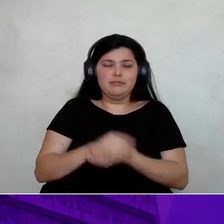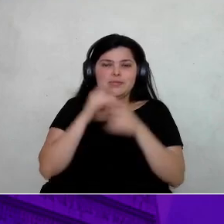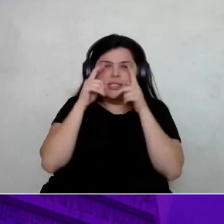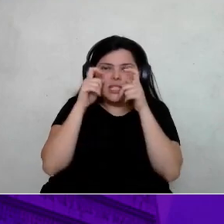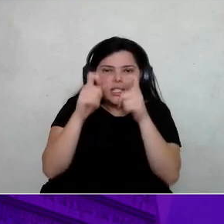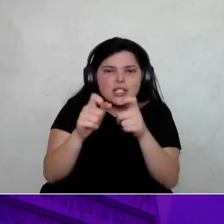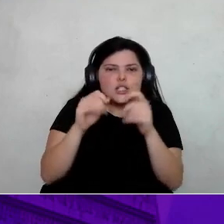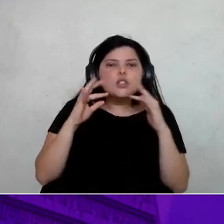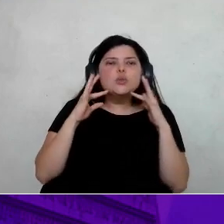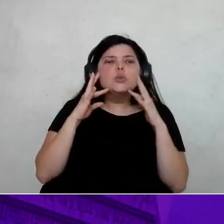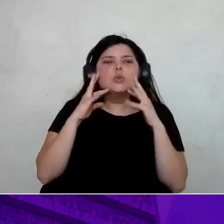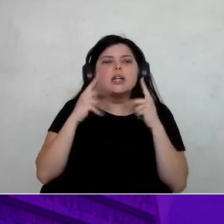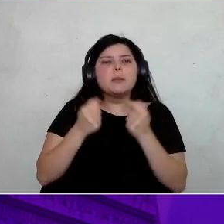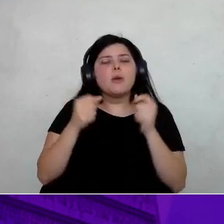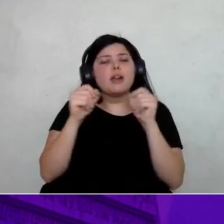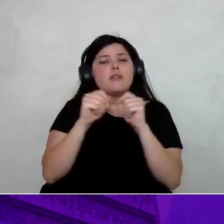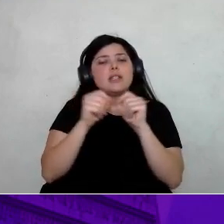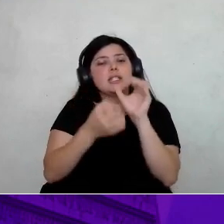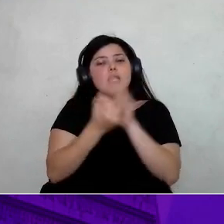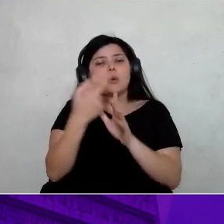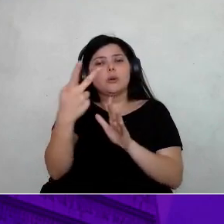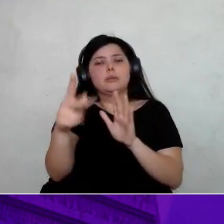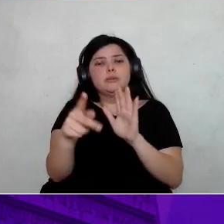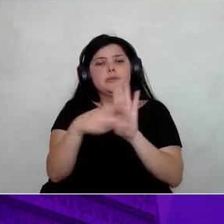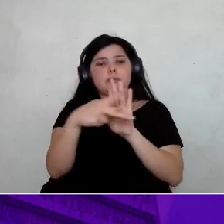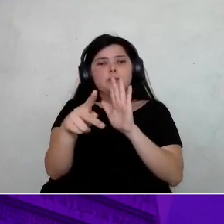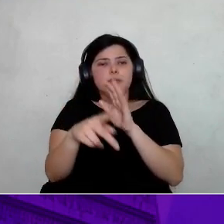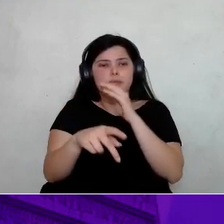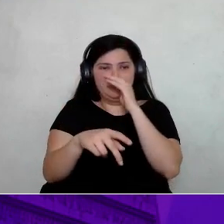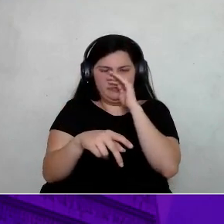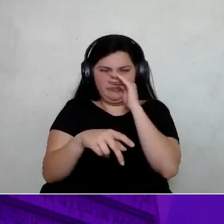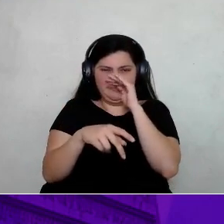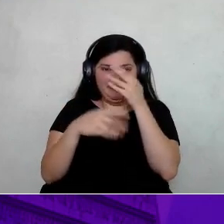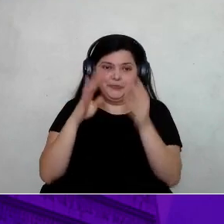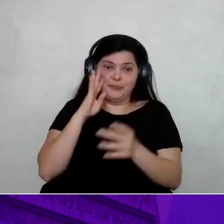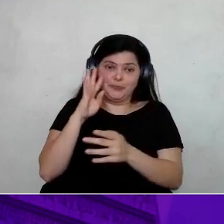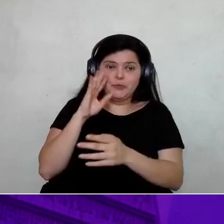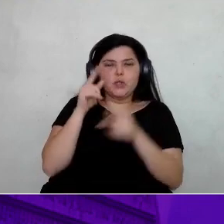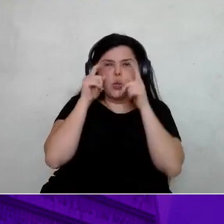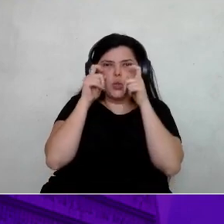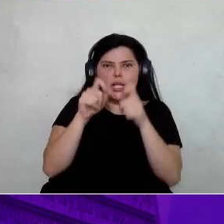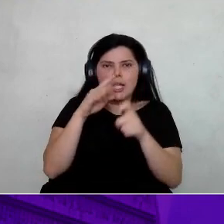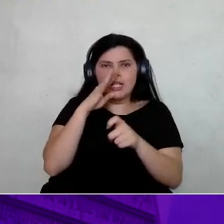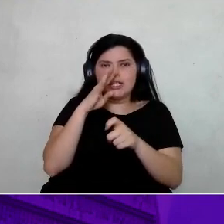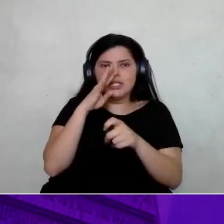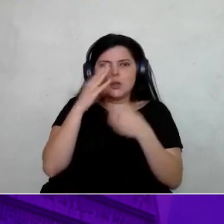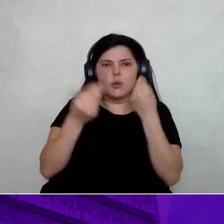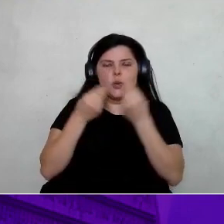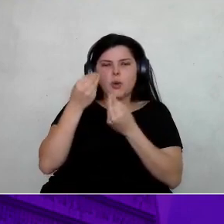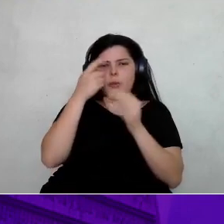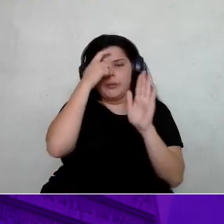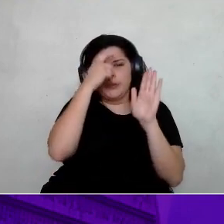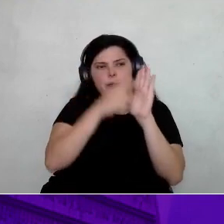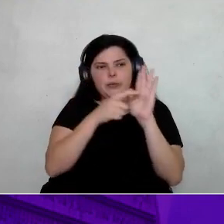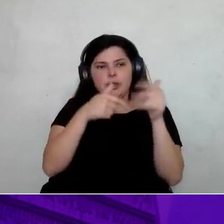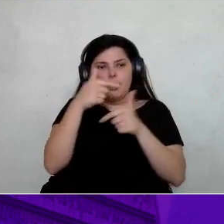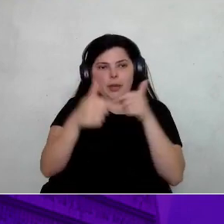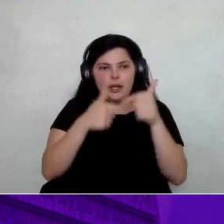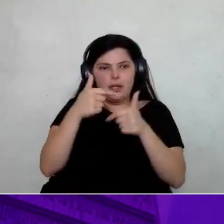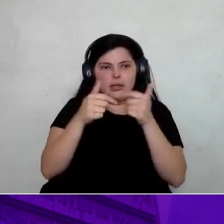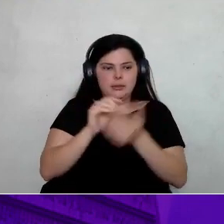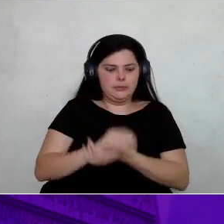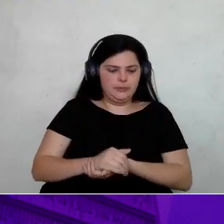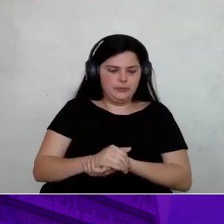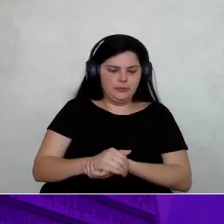E ela foi lá e gerou. Legal? Quem quiser, tiver curiosidade de ver como uma IA generativa trabalha, dentro